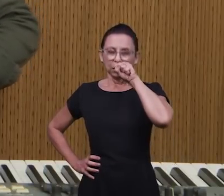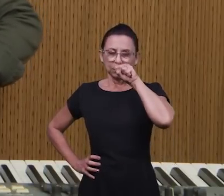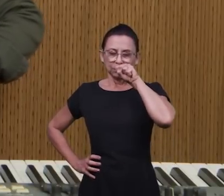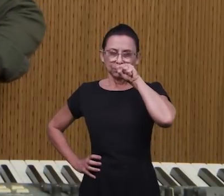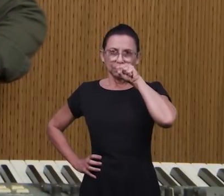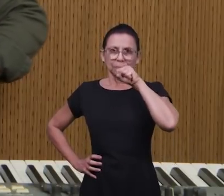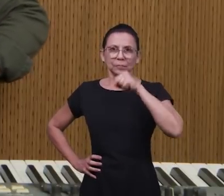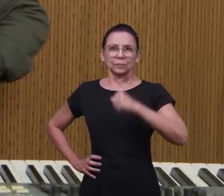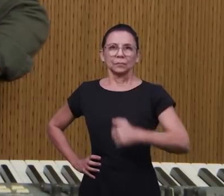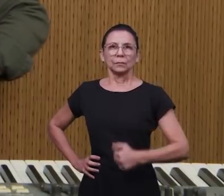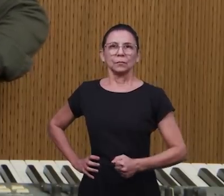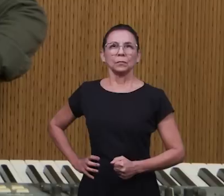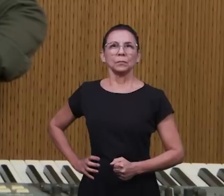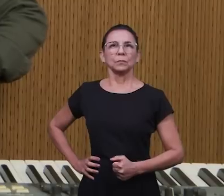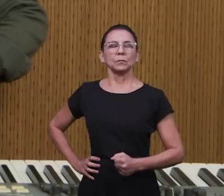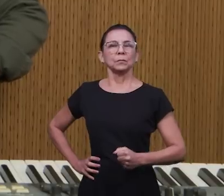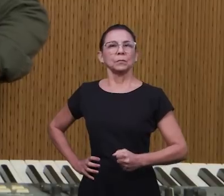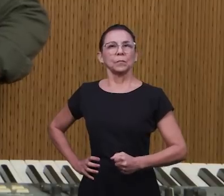inspirou.